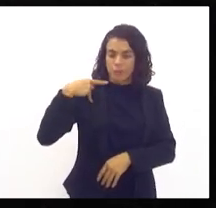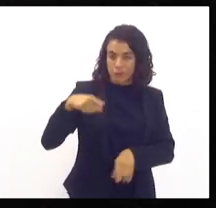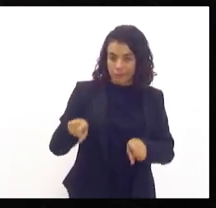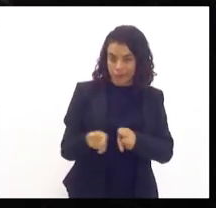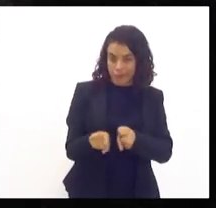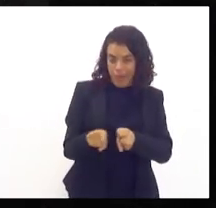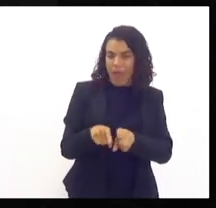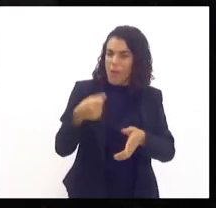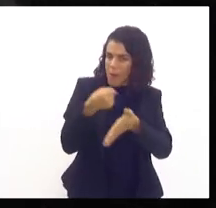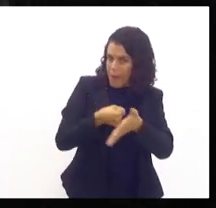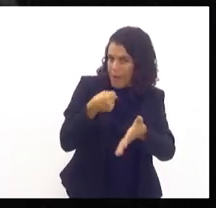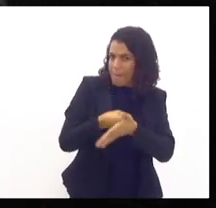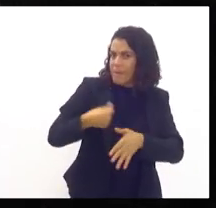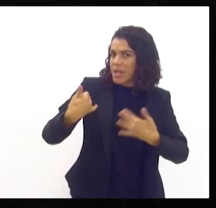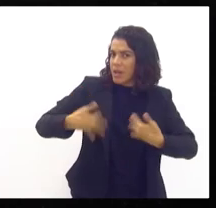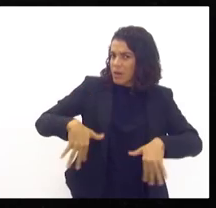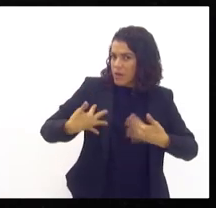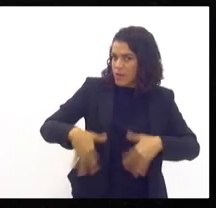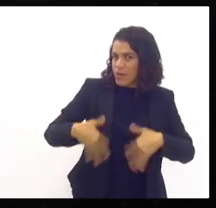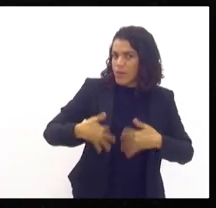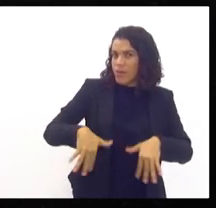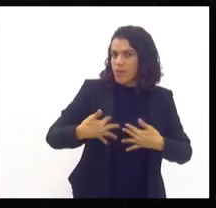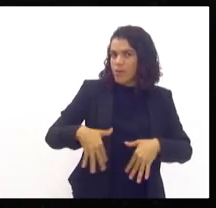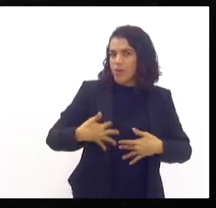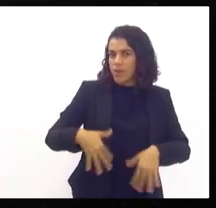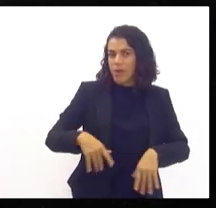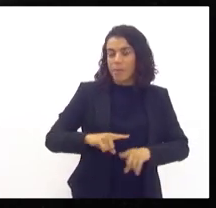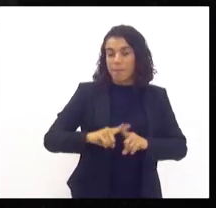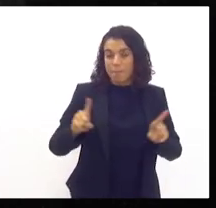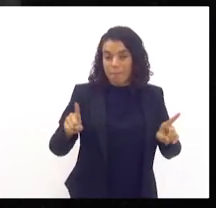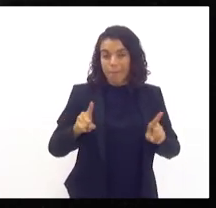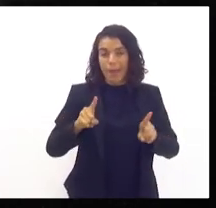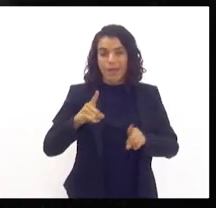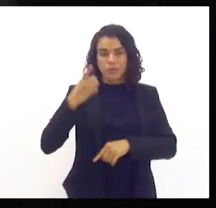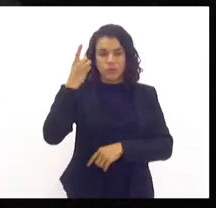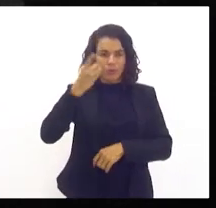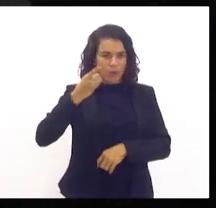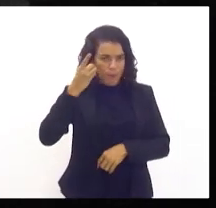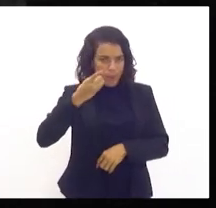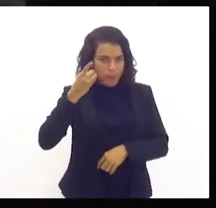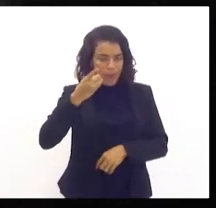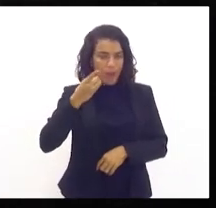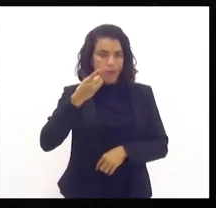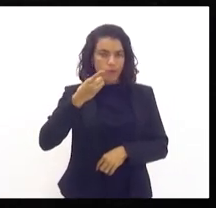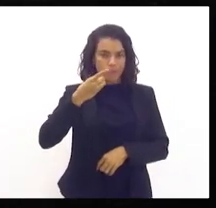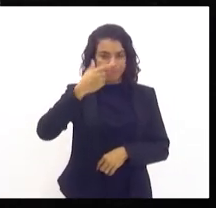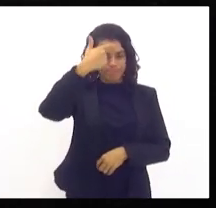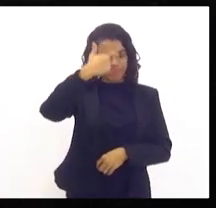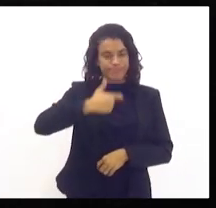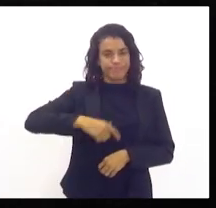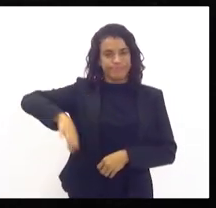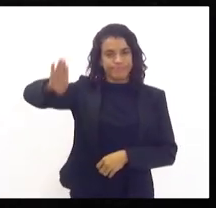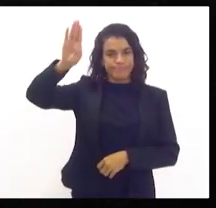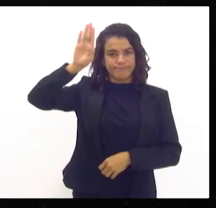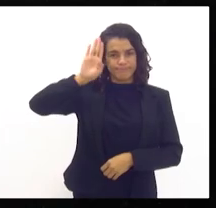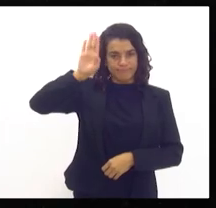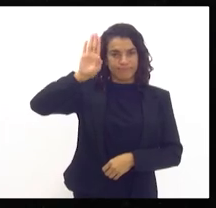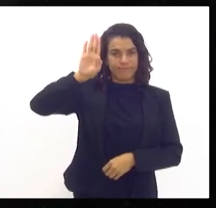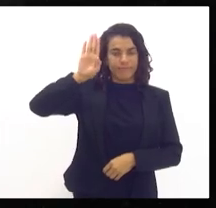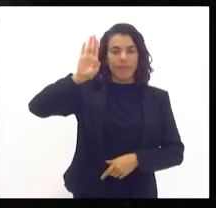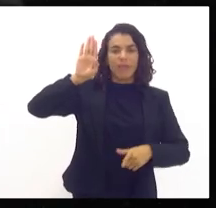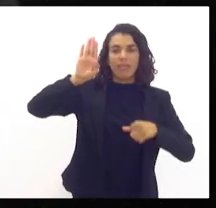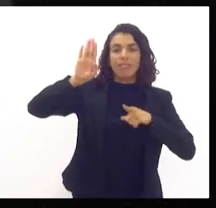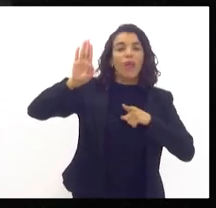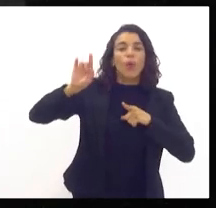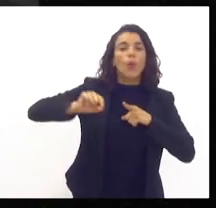sei que é uma briga muito grande, mas o parlamentar, a pessoa que se candidata e tem